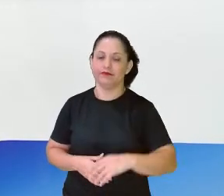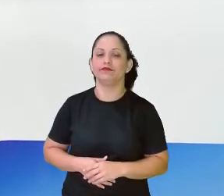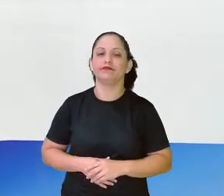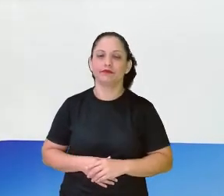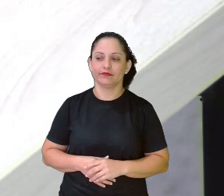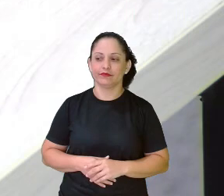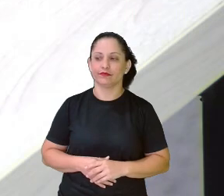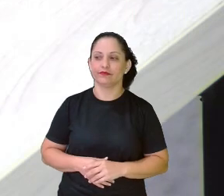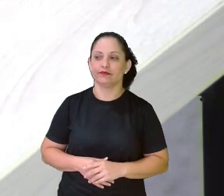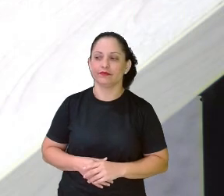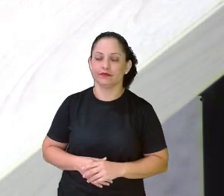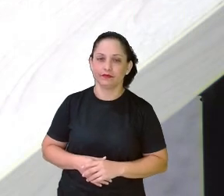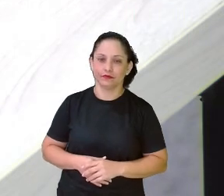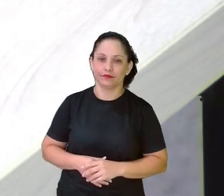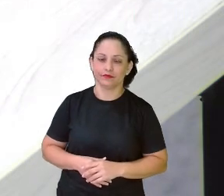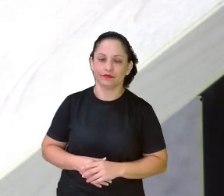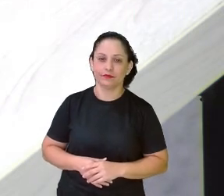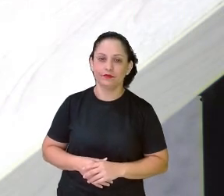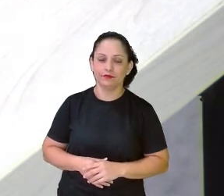Facinho. 9 partes.